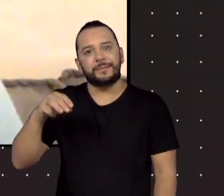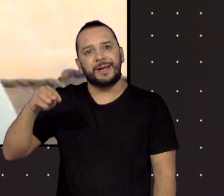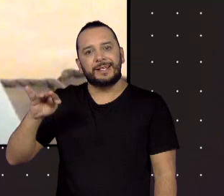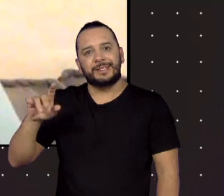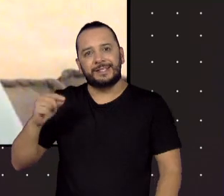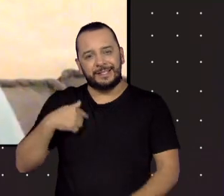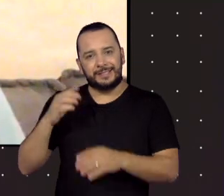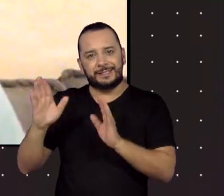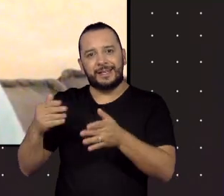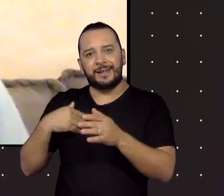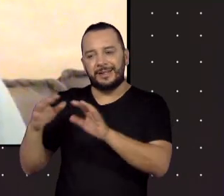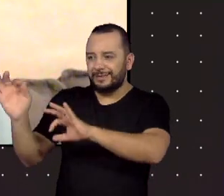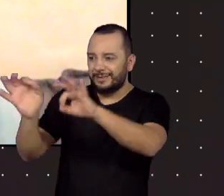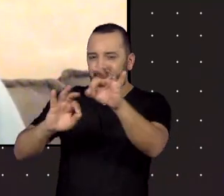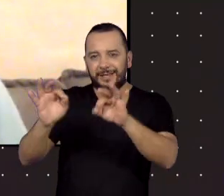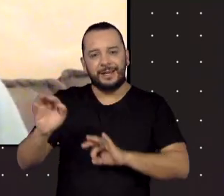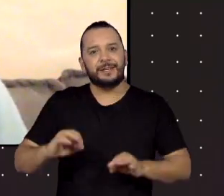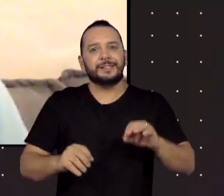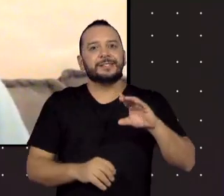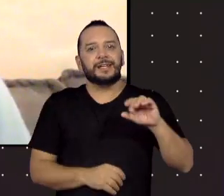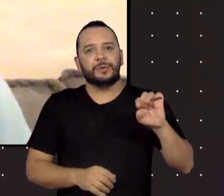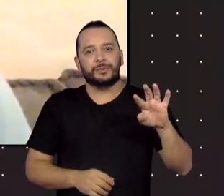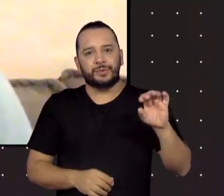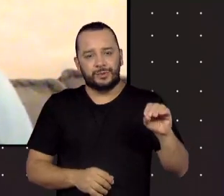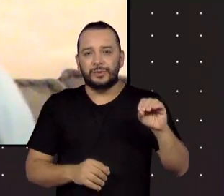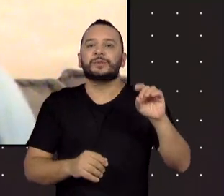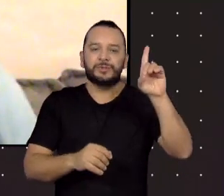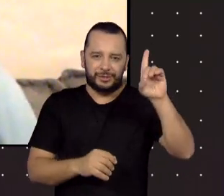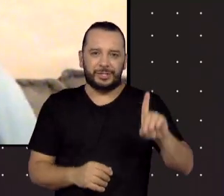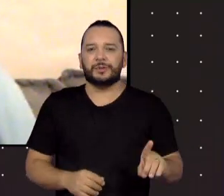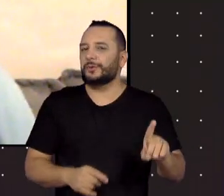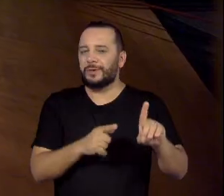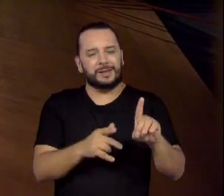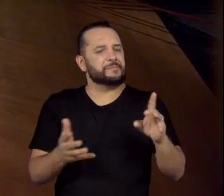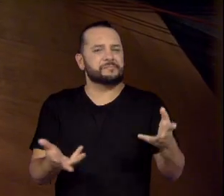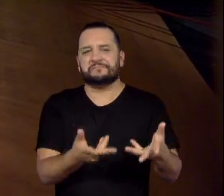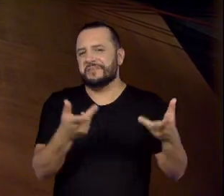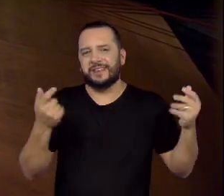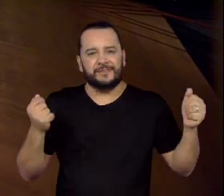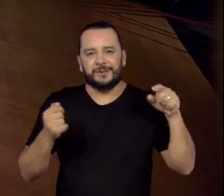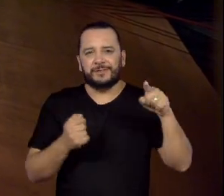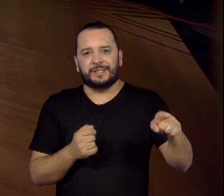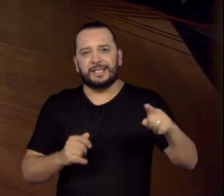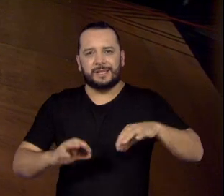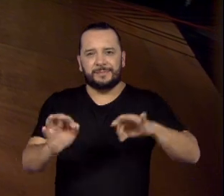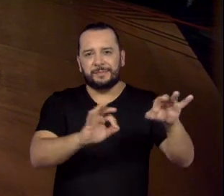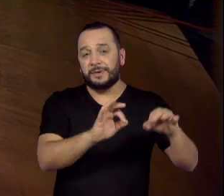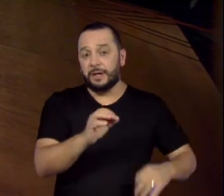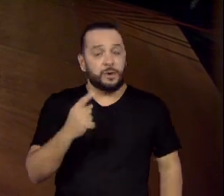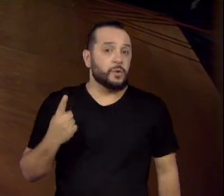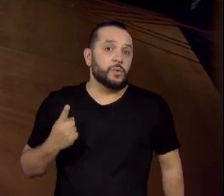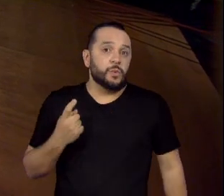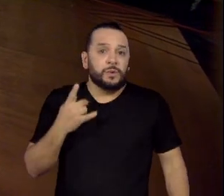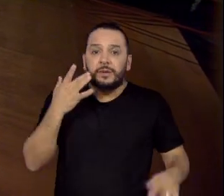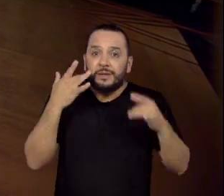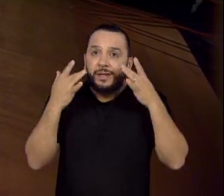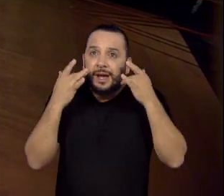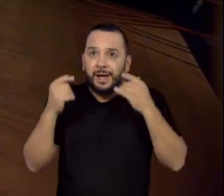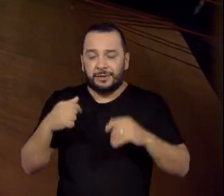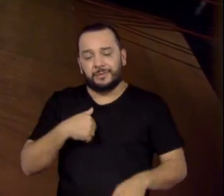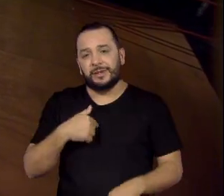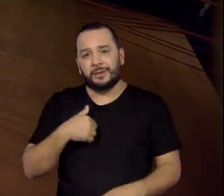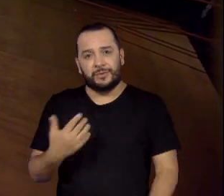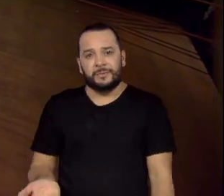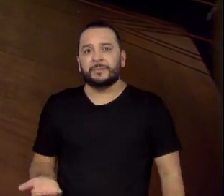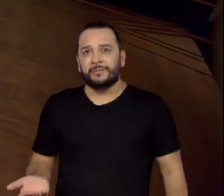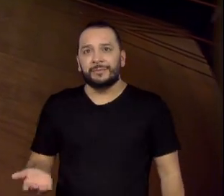Sérgio Ferrara dirigiu de uma forma que eu digo magistral. Foi a única peça que eu fiz.